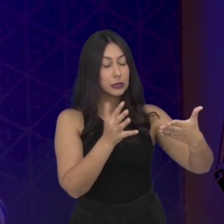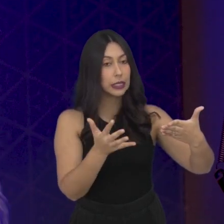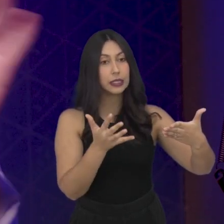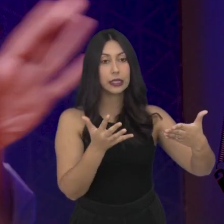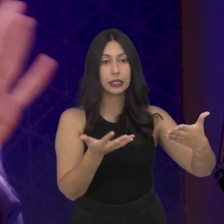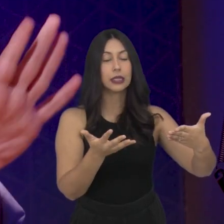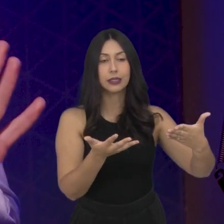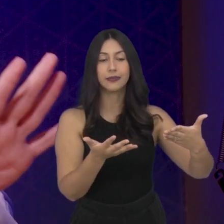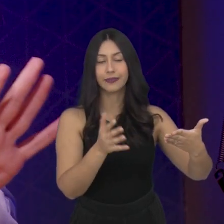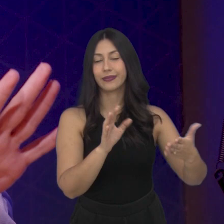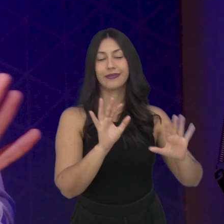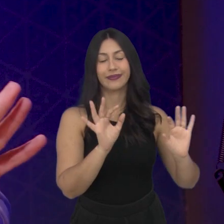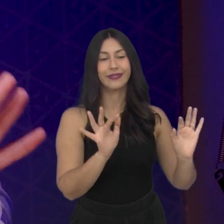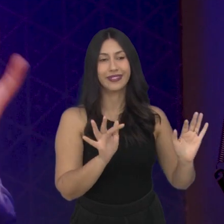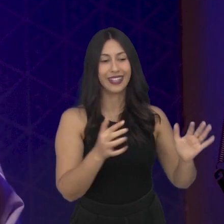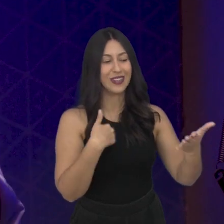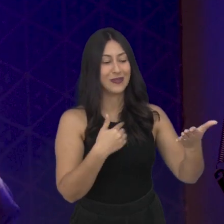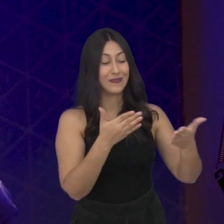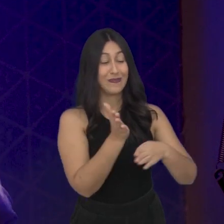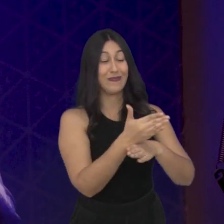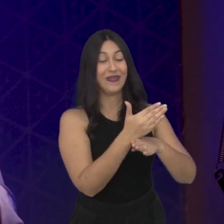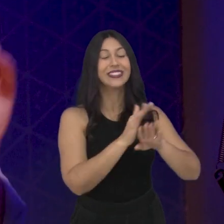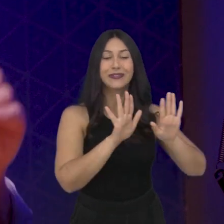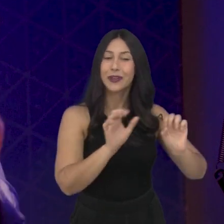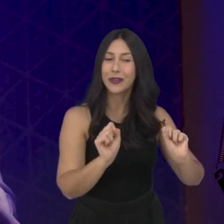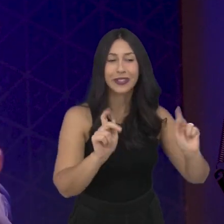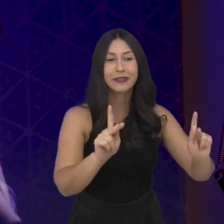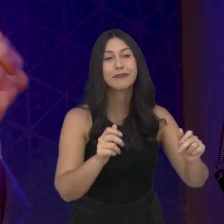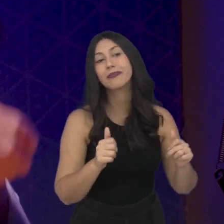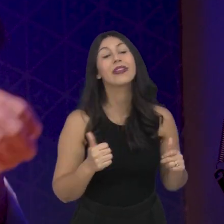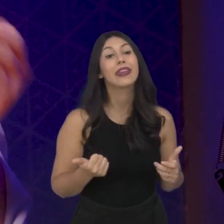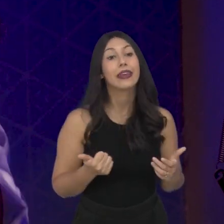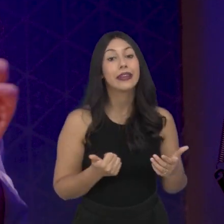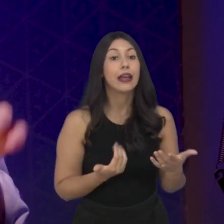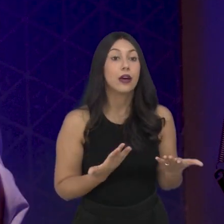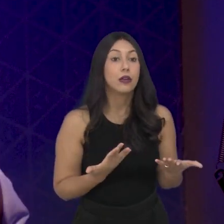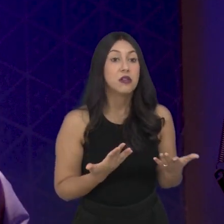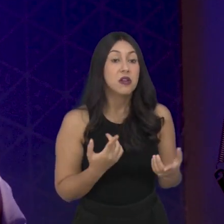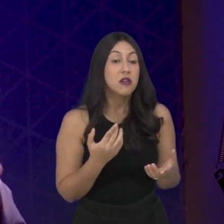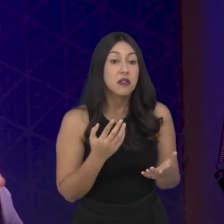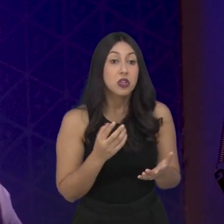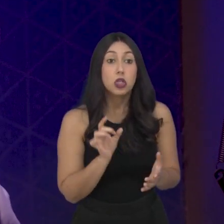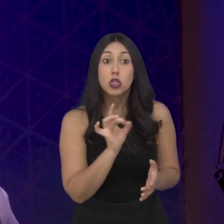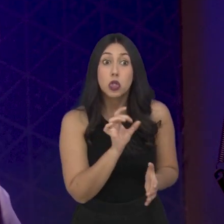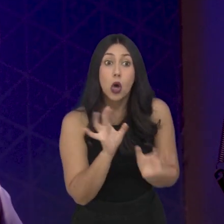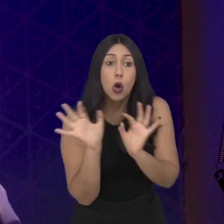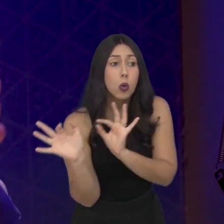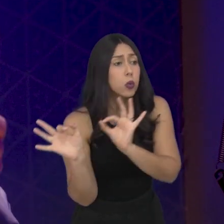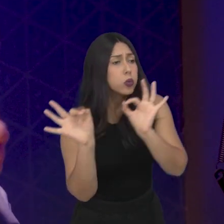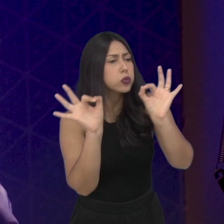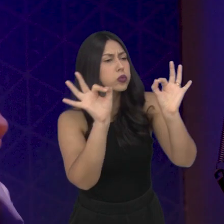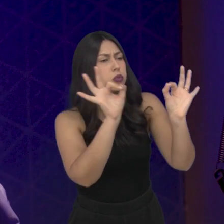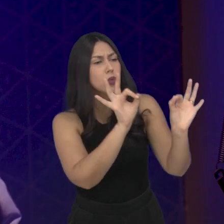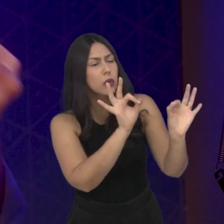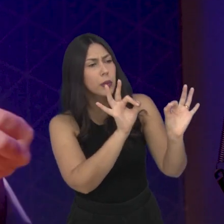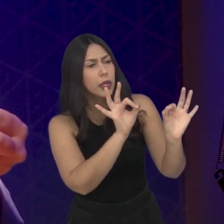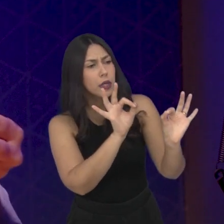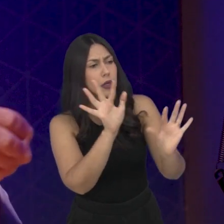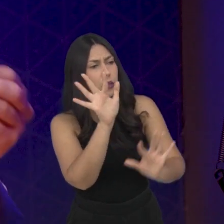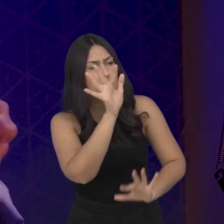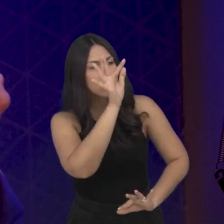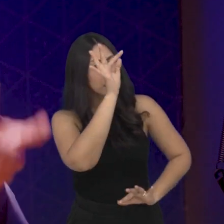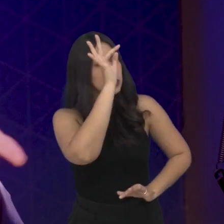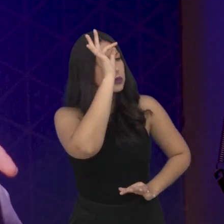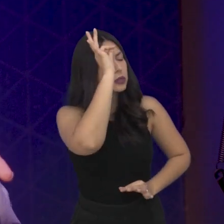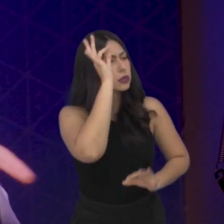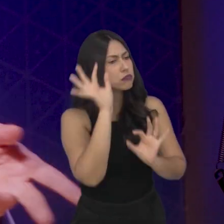diferencia. Basicamente é isso. Eu me perdi aqui um pouquinho, mas é isso. E num livro sem essa intenção, você acompanha de uma forma mais distanciada